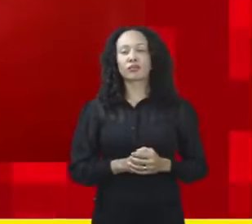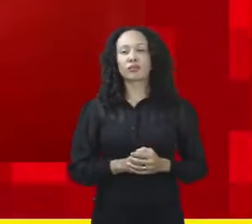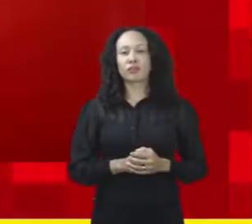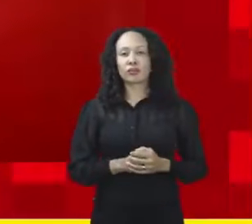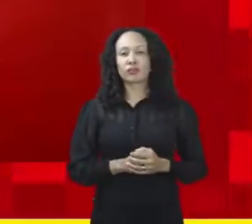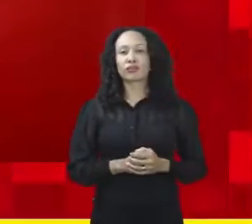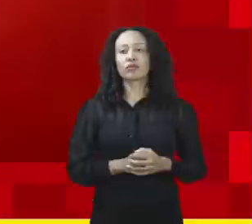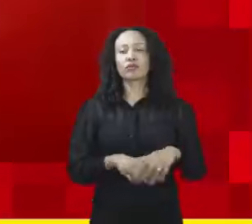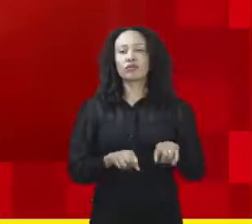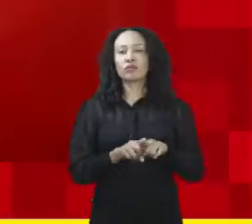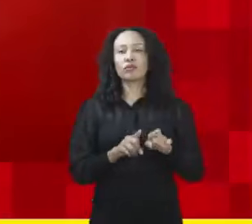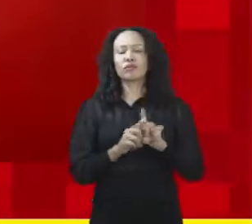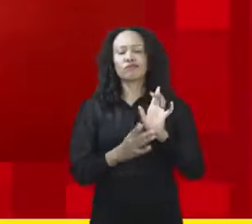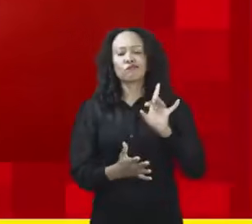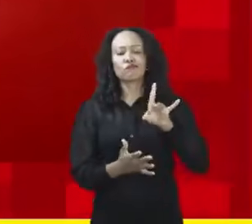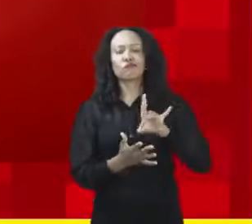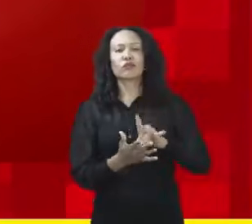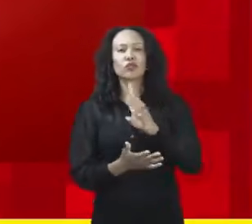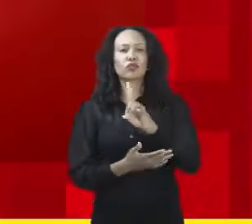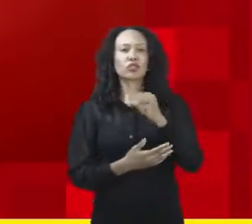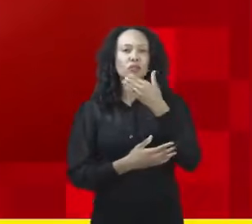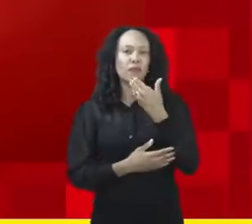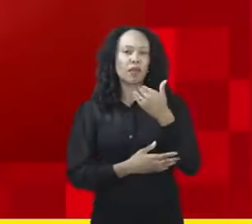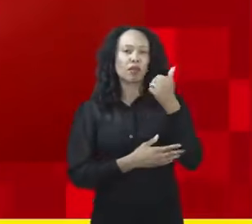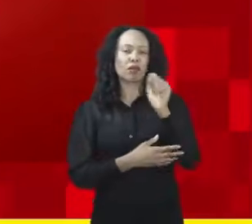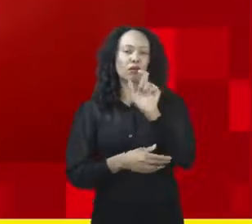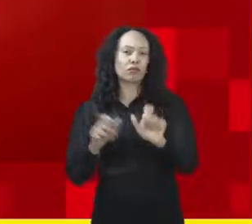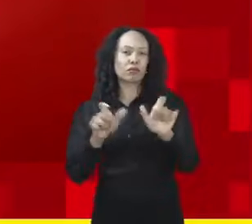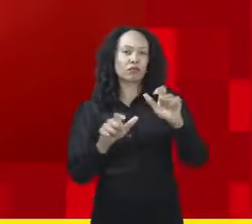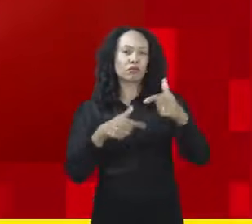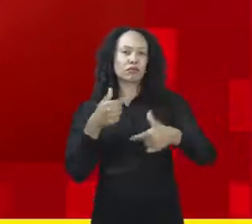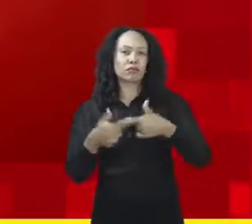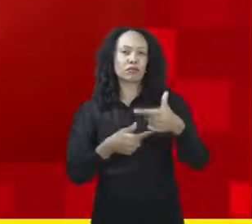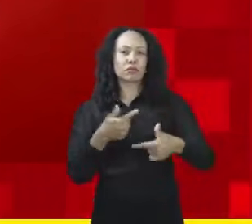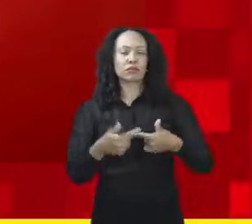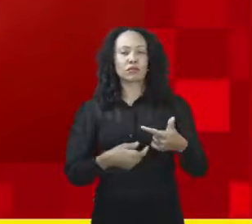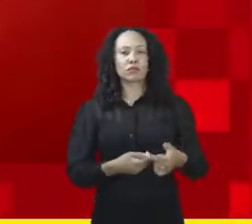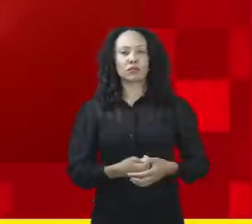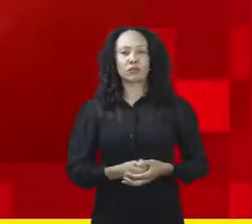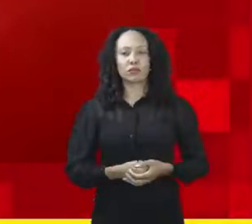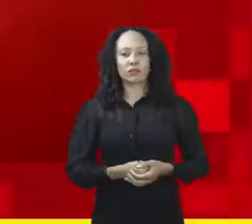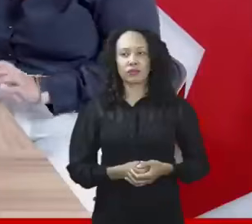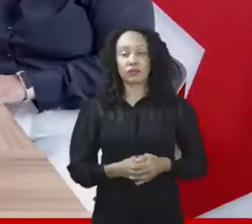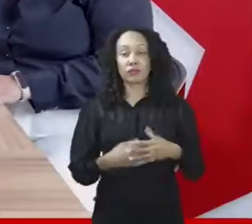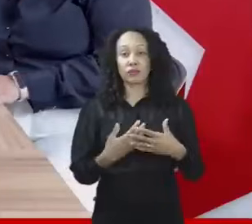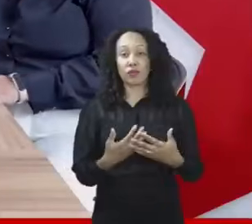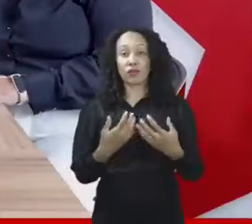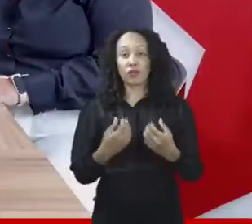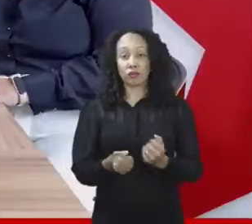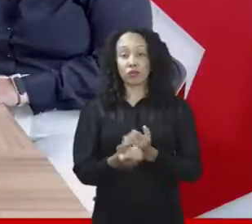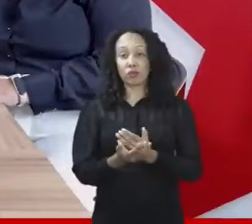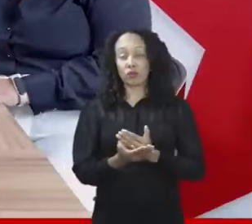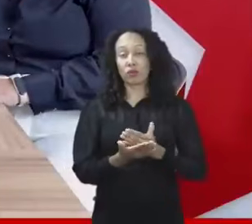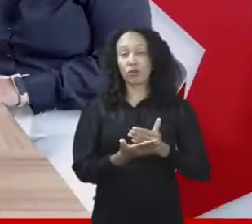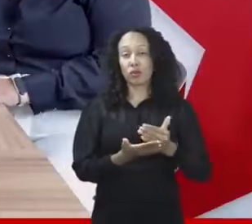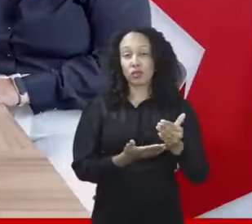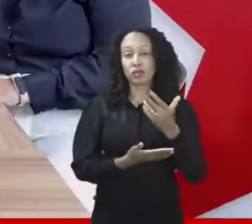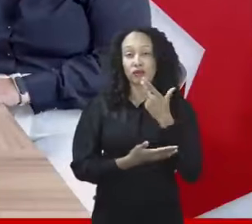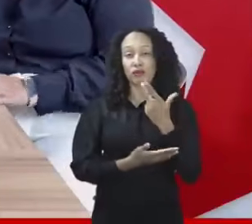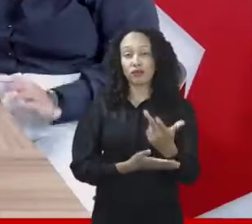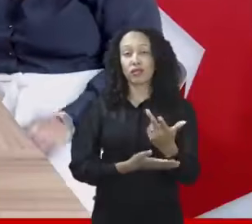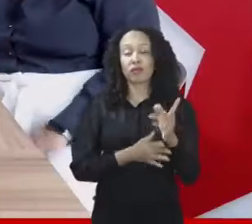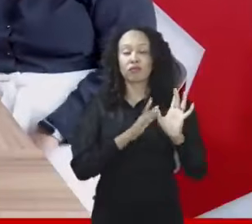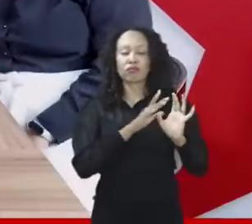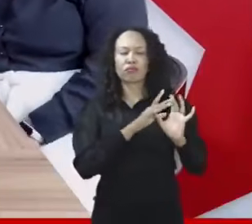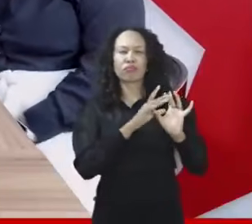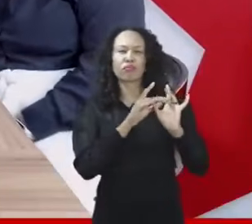e consolidação, né, de dias melhores para os nossos trabalhadores. Cris, então vamos começar justamente falando,